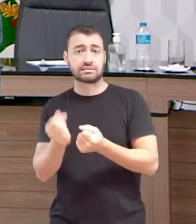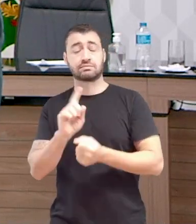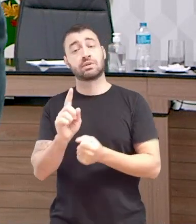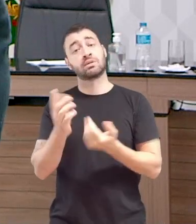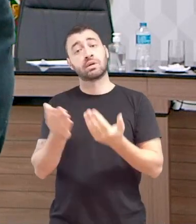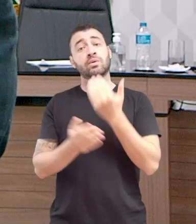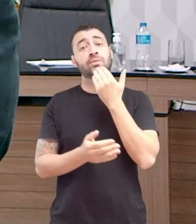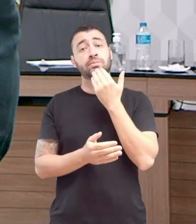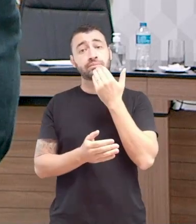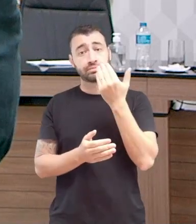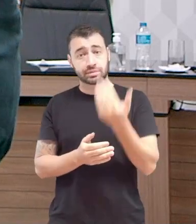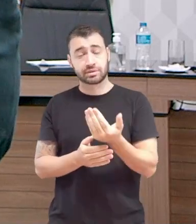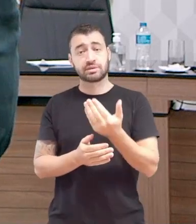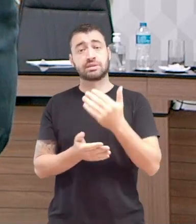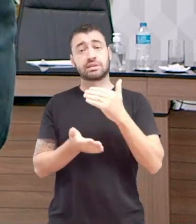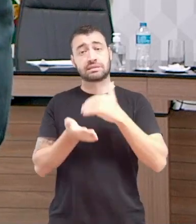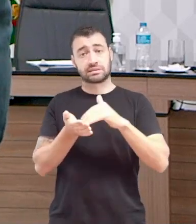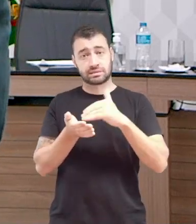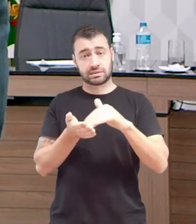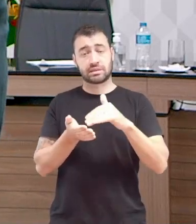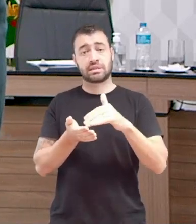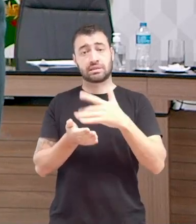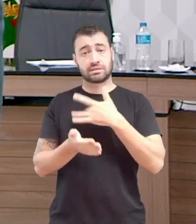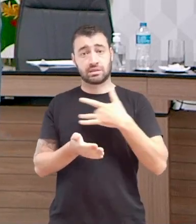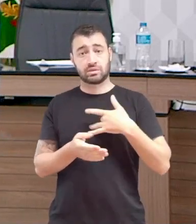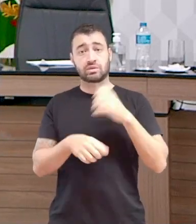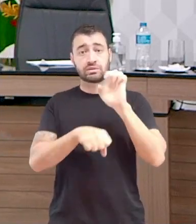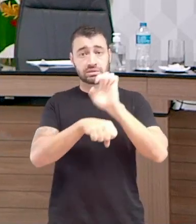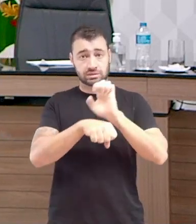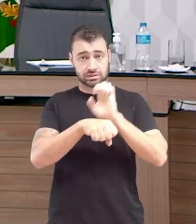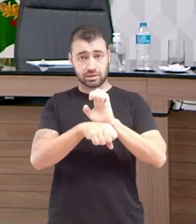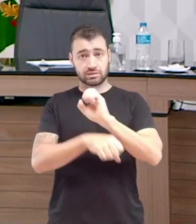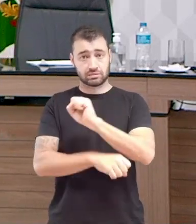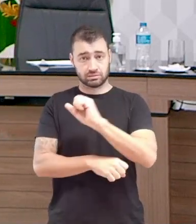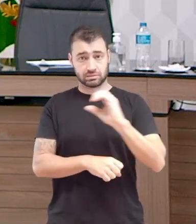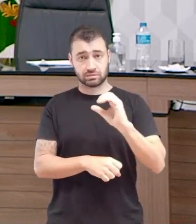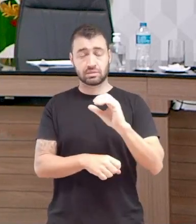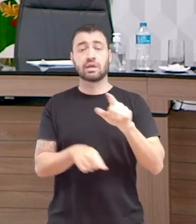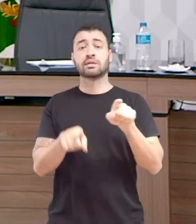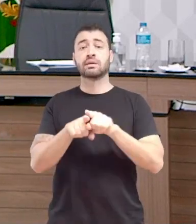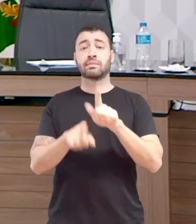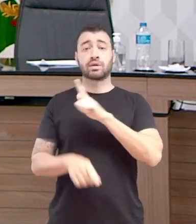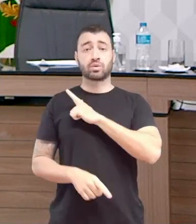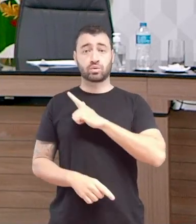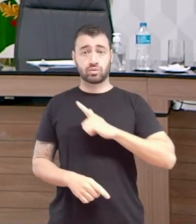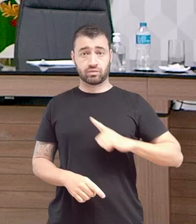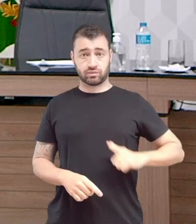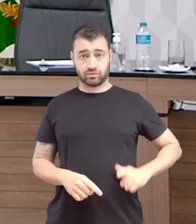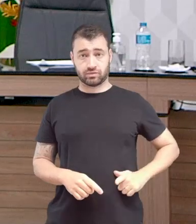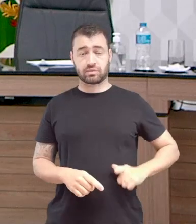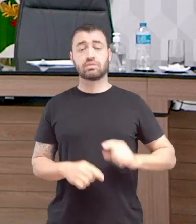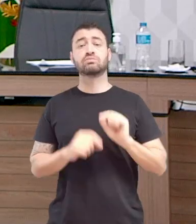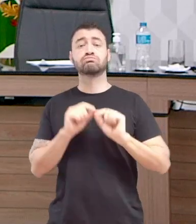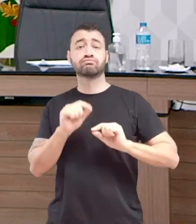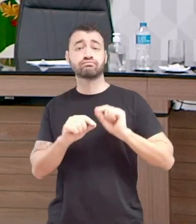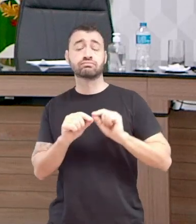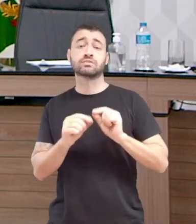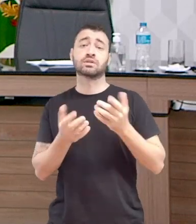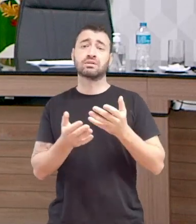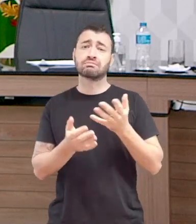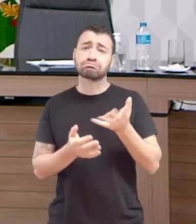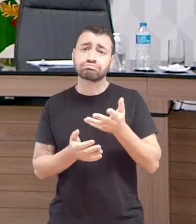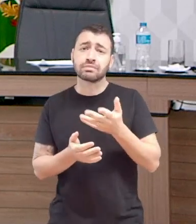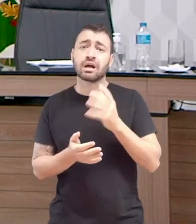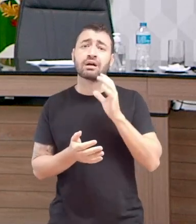aceita e nós estamos solicitando através da Secretaria de Saúde do Estado de Santa Catarina e o governador